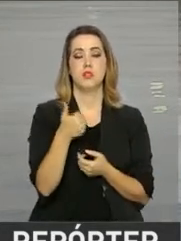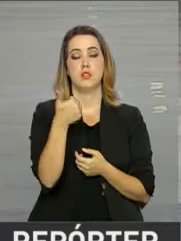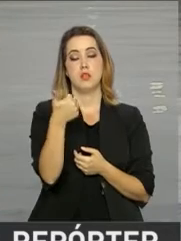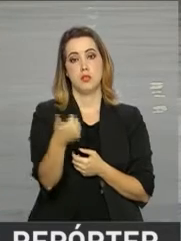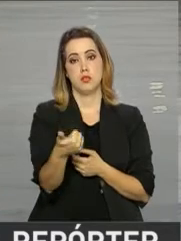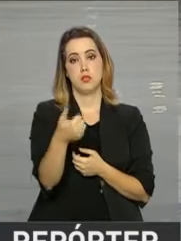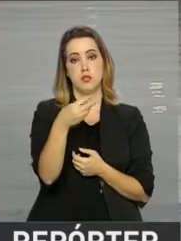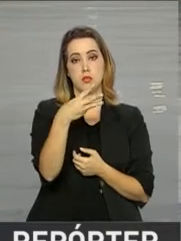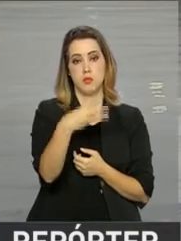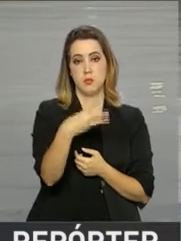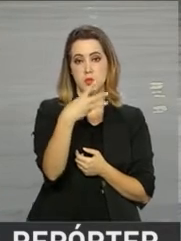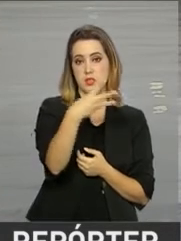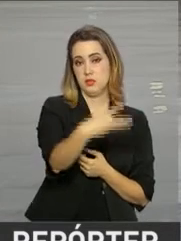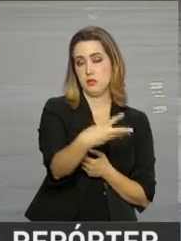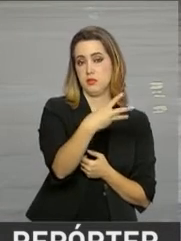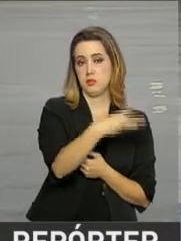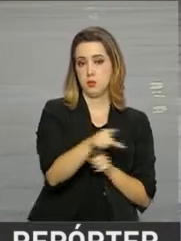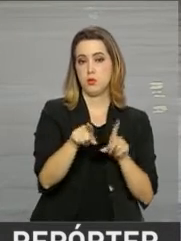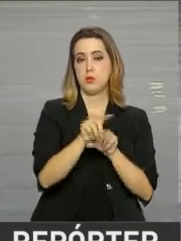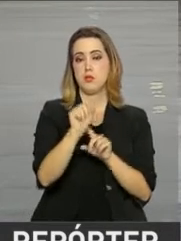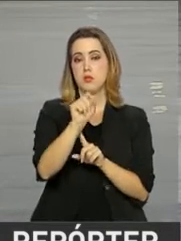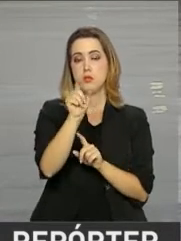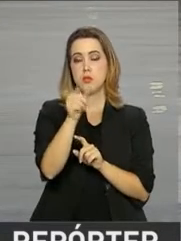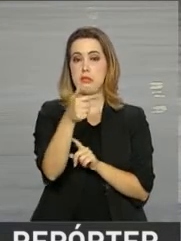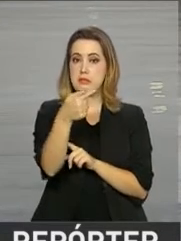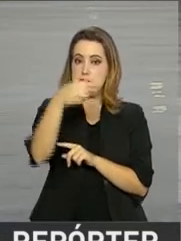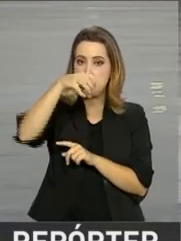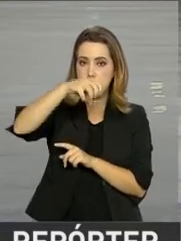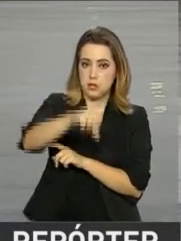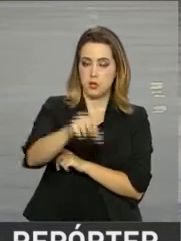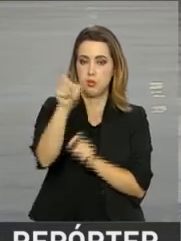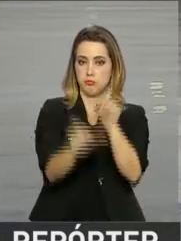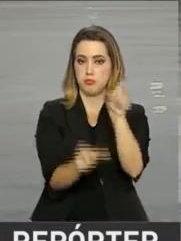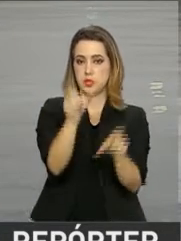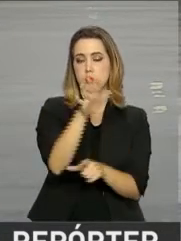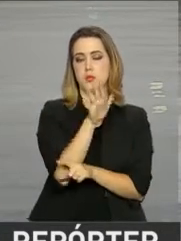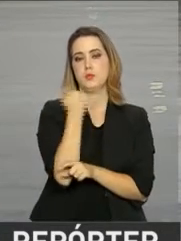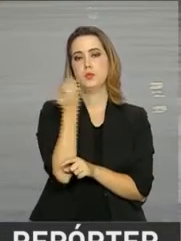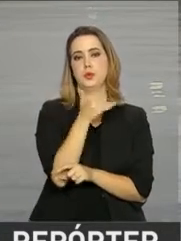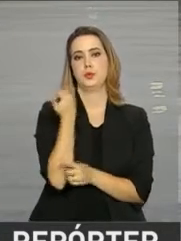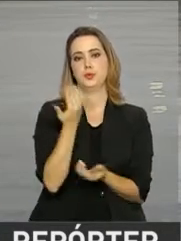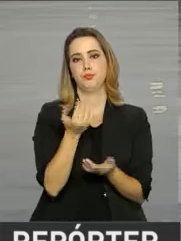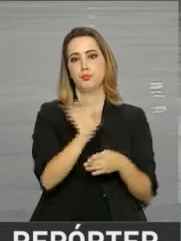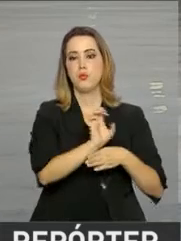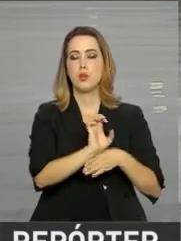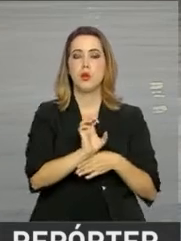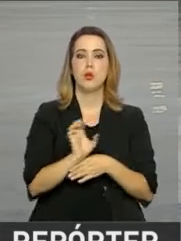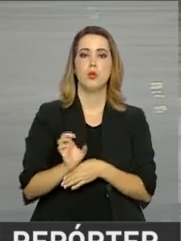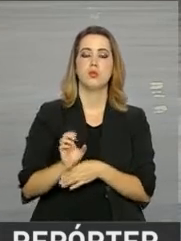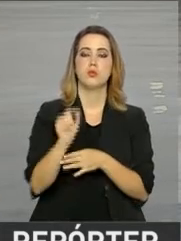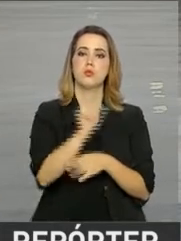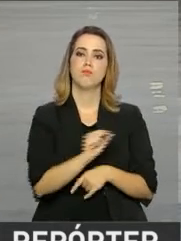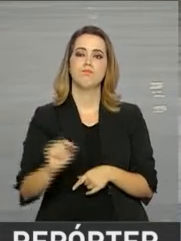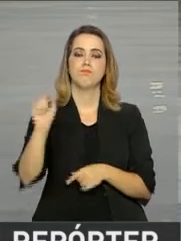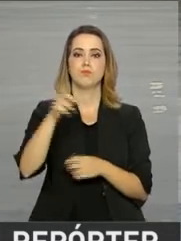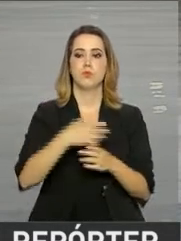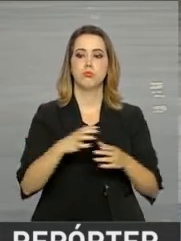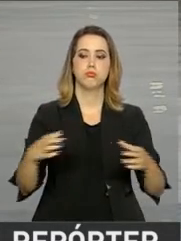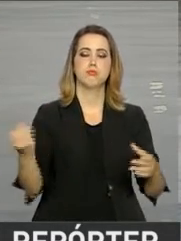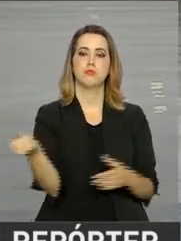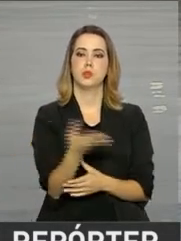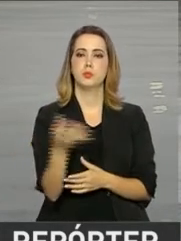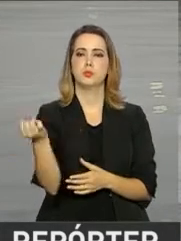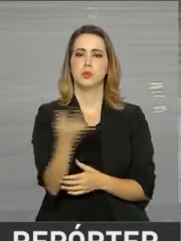1.373 feridos e 79 mortos os estados que tiveram registraram o maior número de acidentes